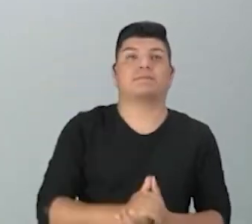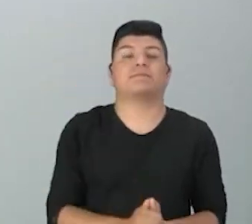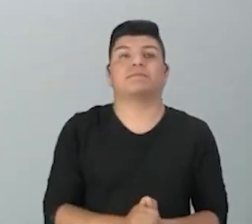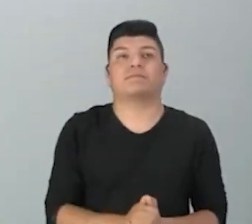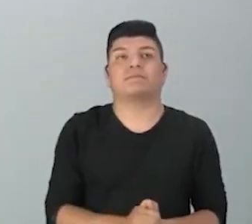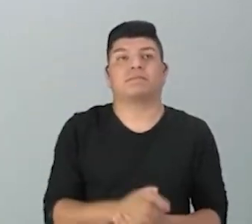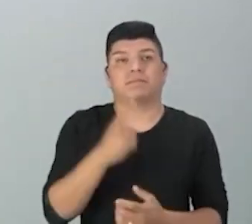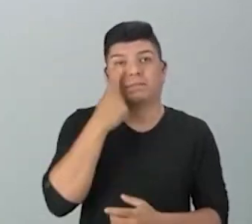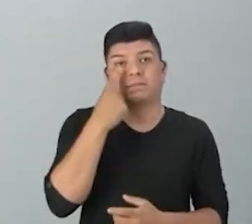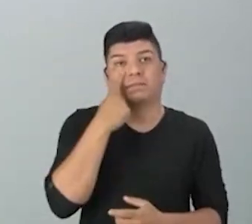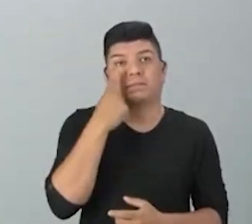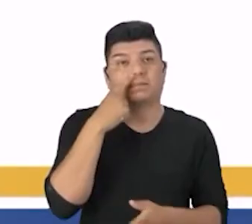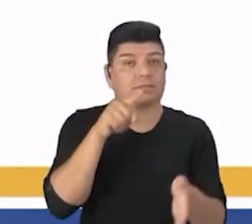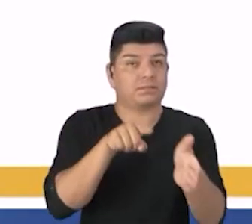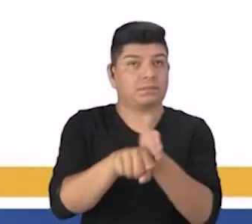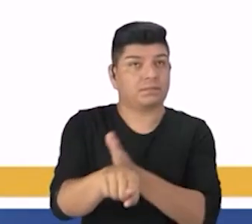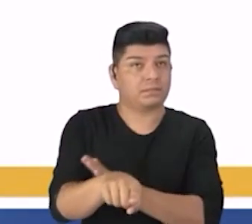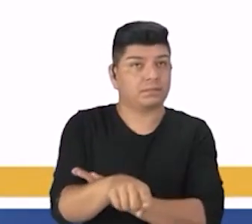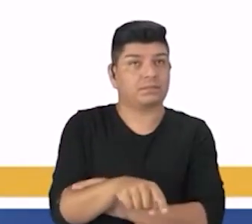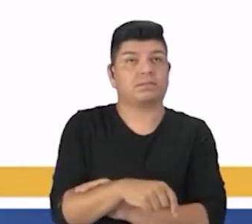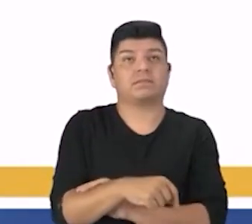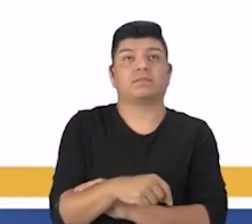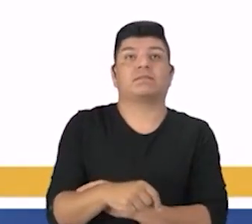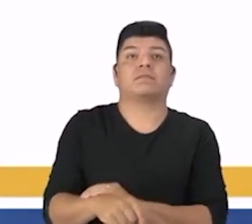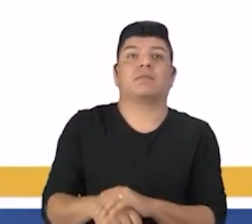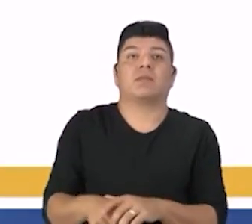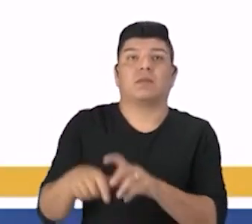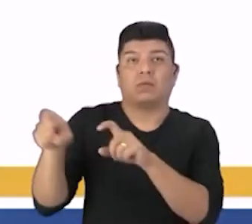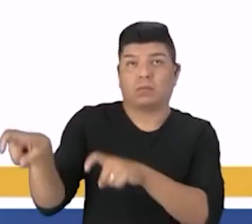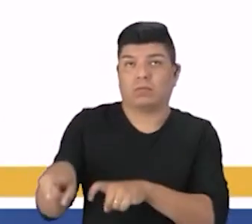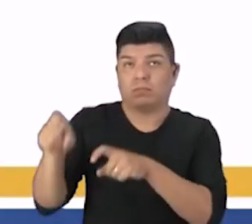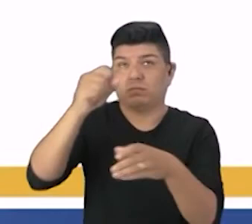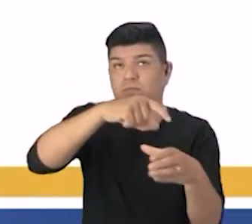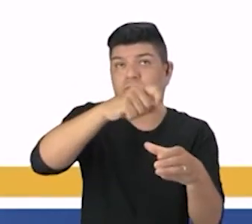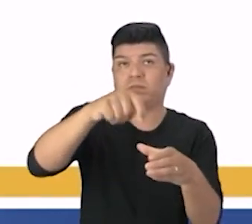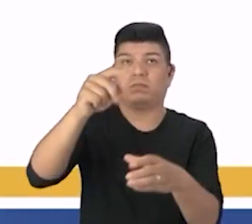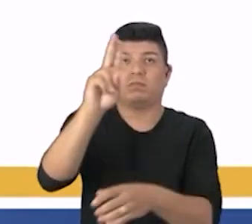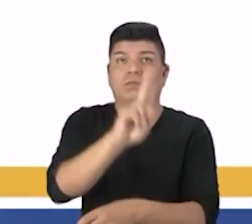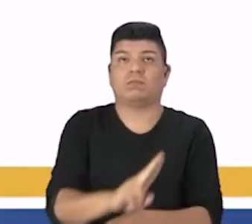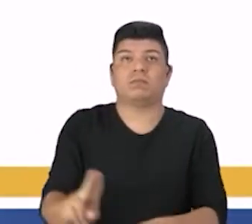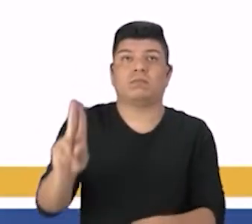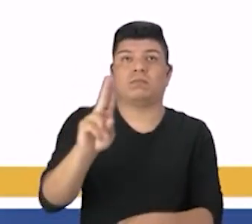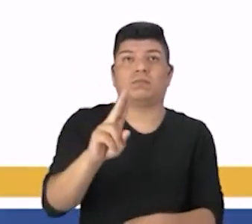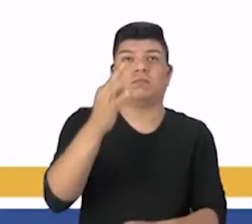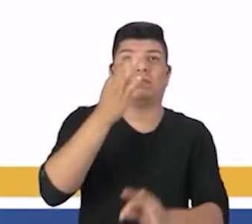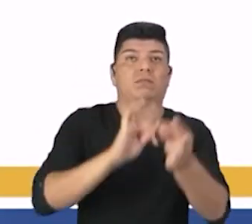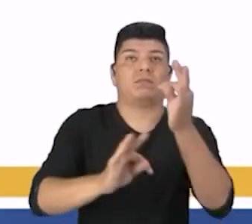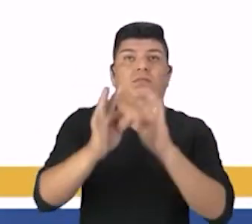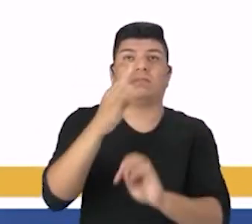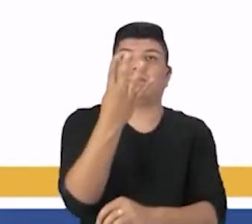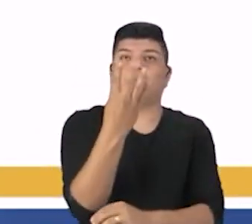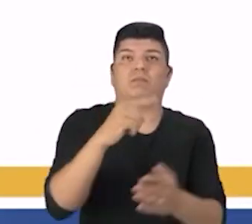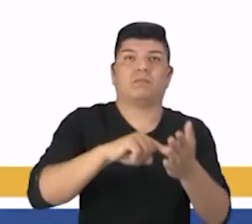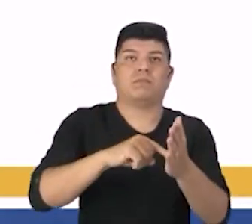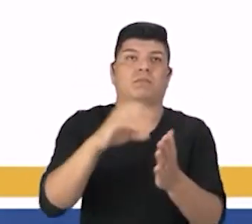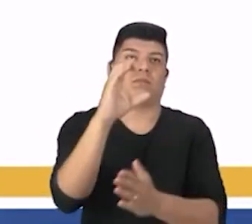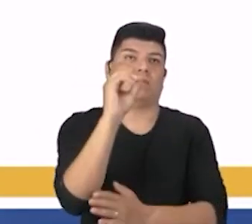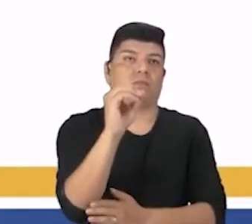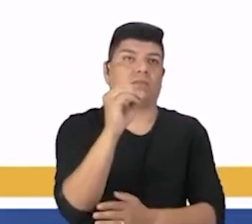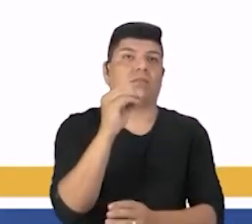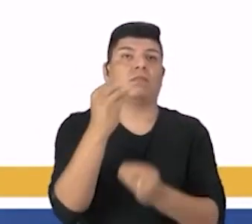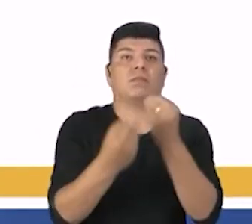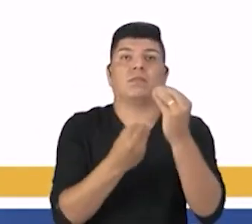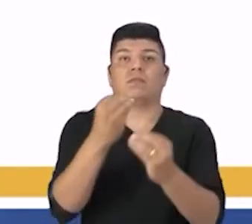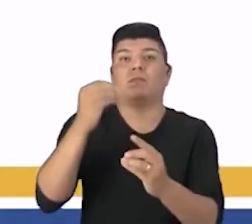estudo então presta atenção Nossa pergunta o setor agropecuário usa a tecnologia 4.0 tem como